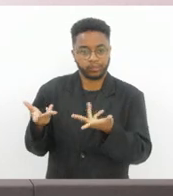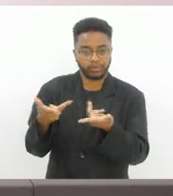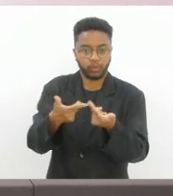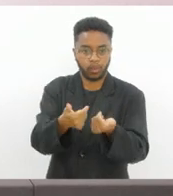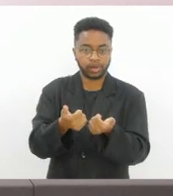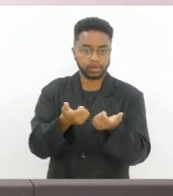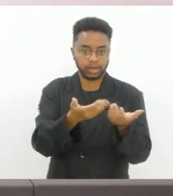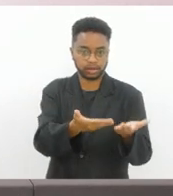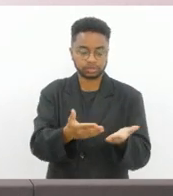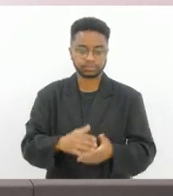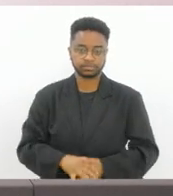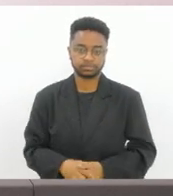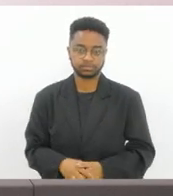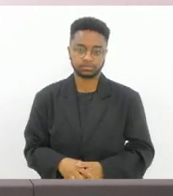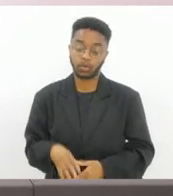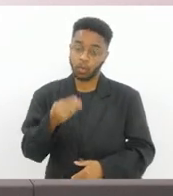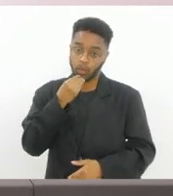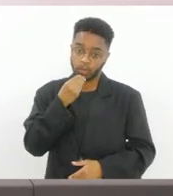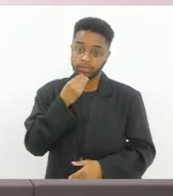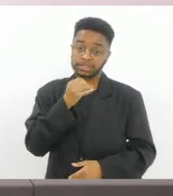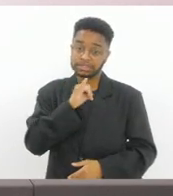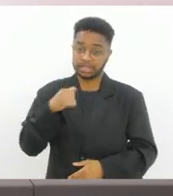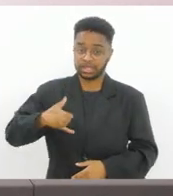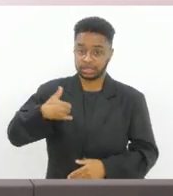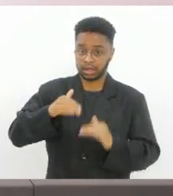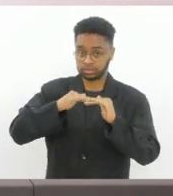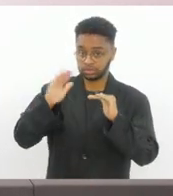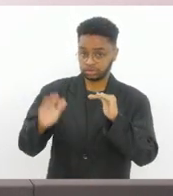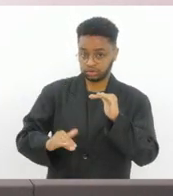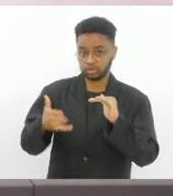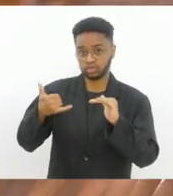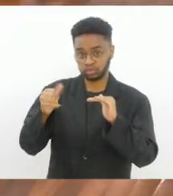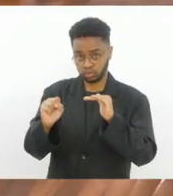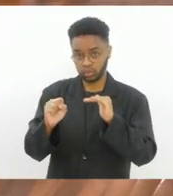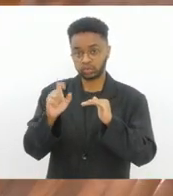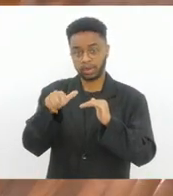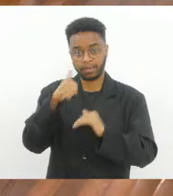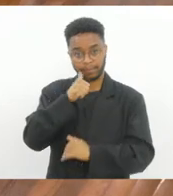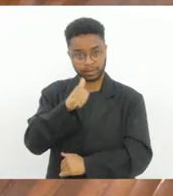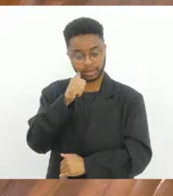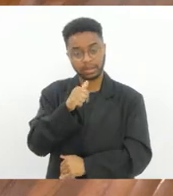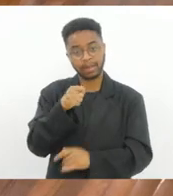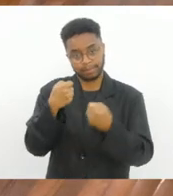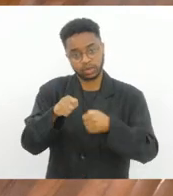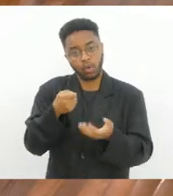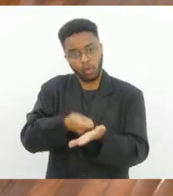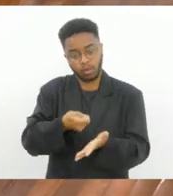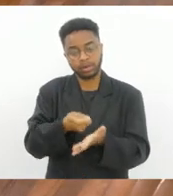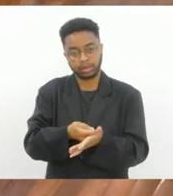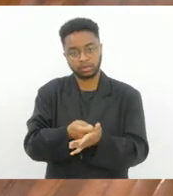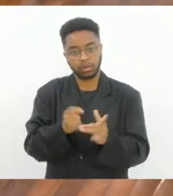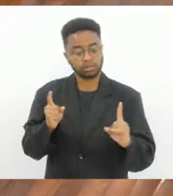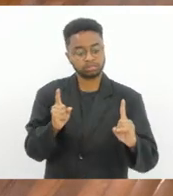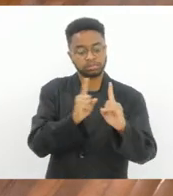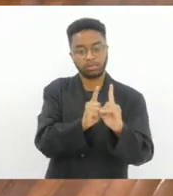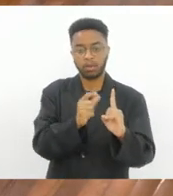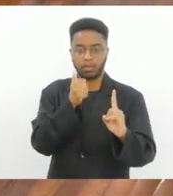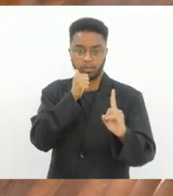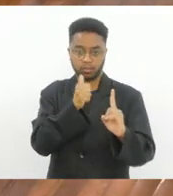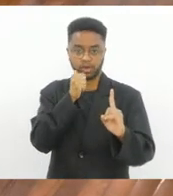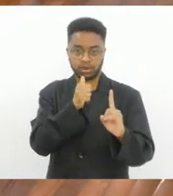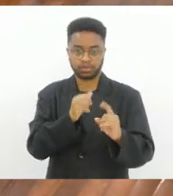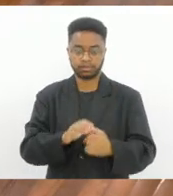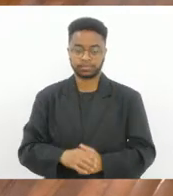qualificada. Exceto, é claro, em casos de menor de idade do sexo feminino, que será obrigatoriamente examinado